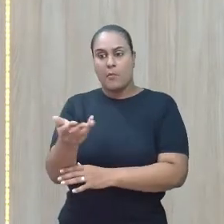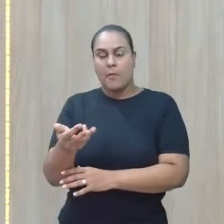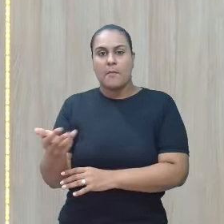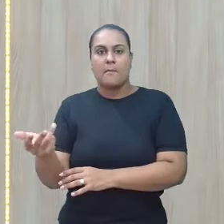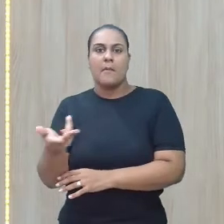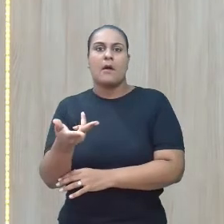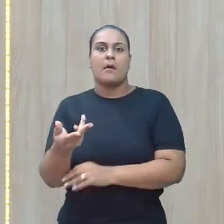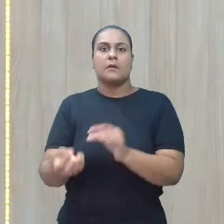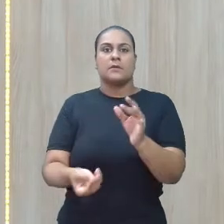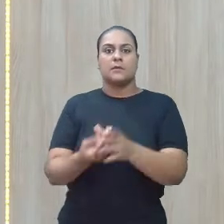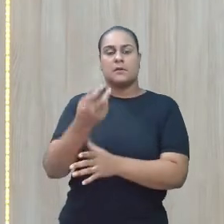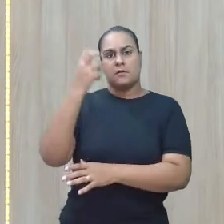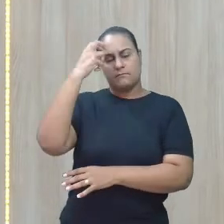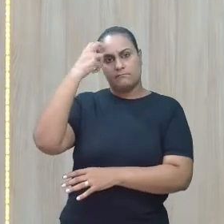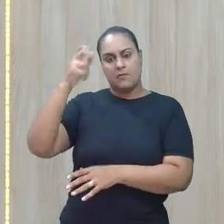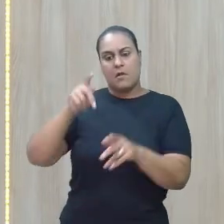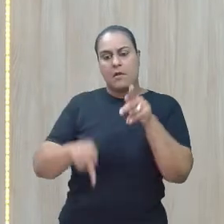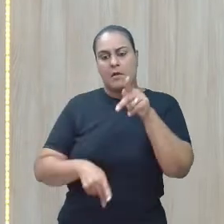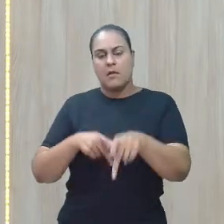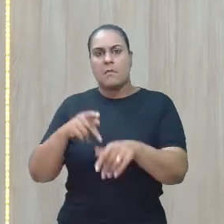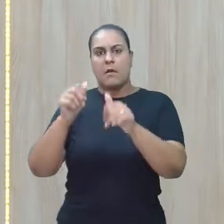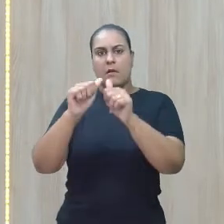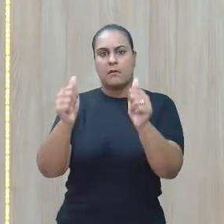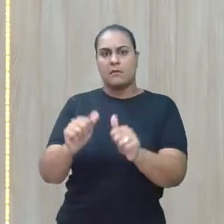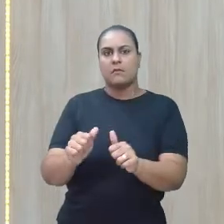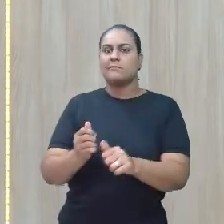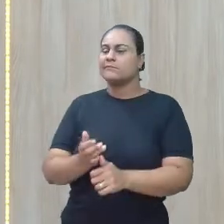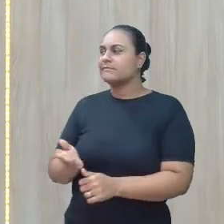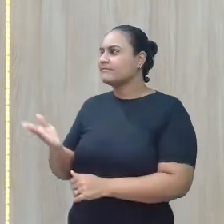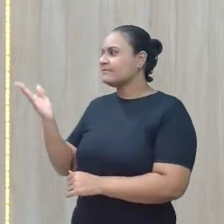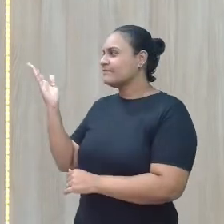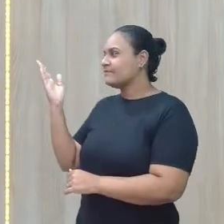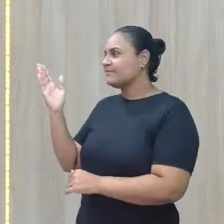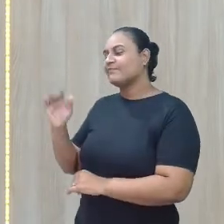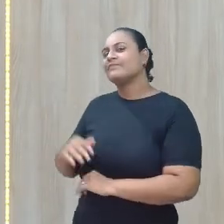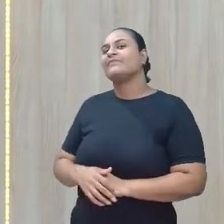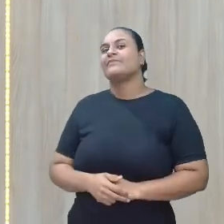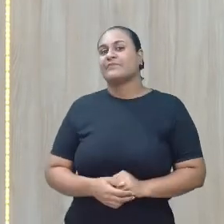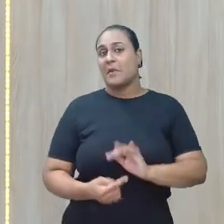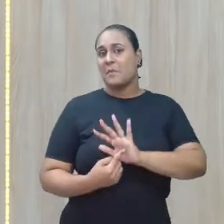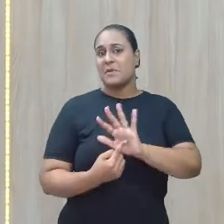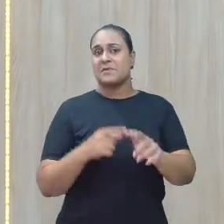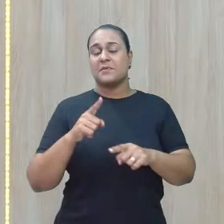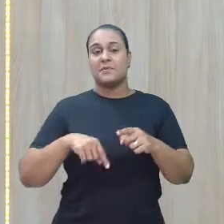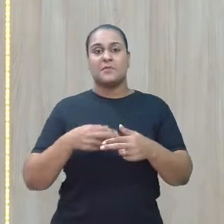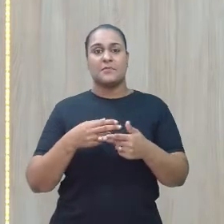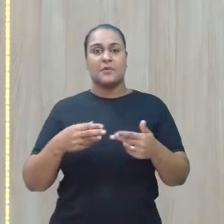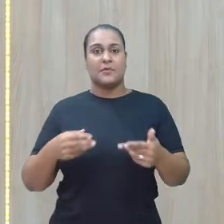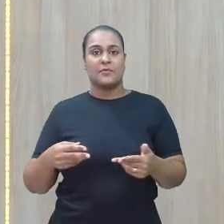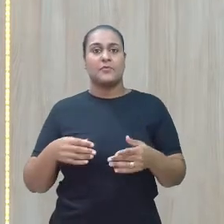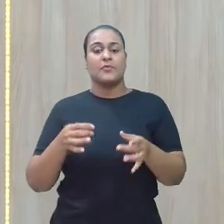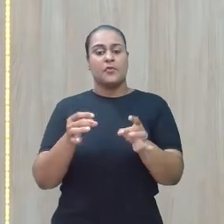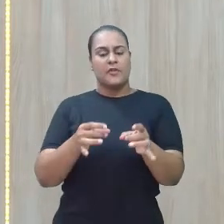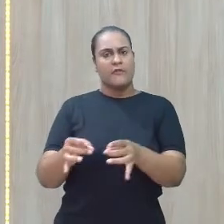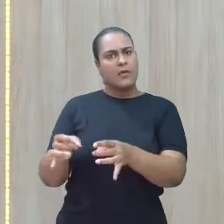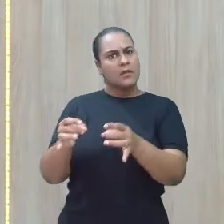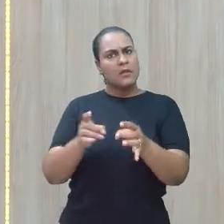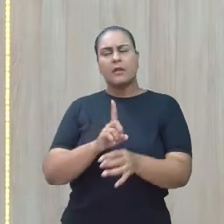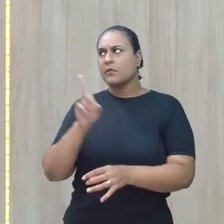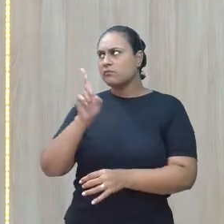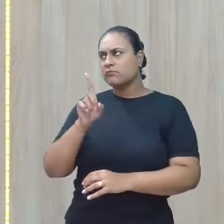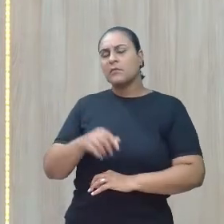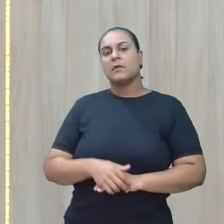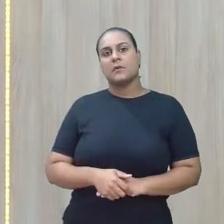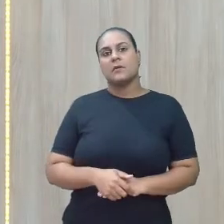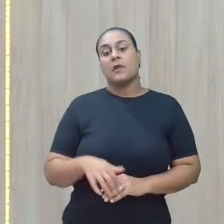cultura popular, desse artesanato popular, né, apresentando os seus produtos e colocando-os à venda. Então, o